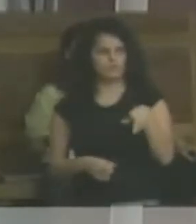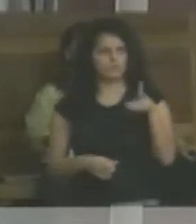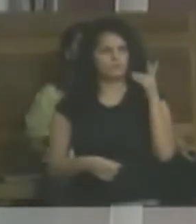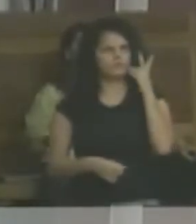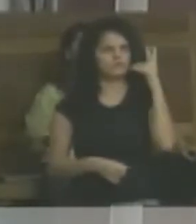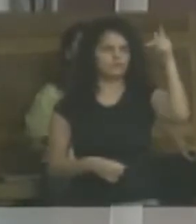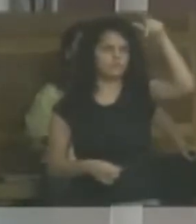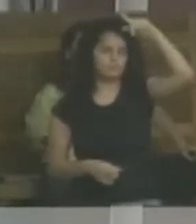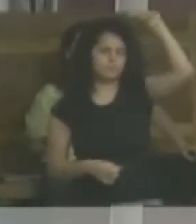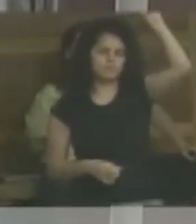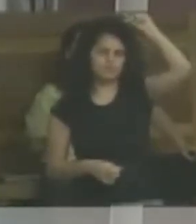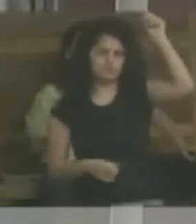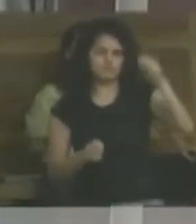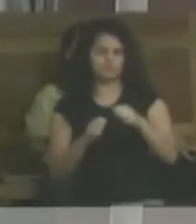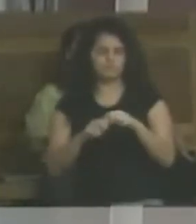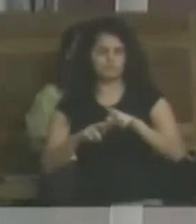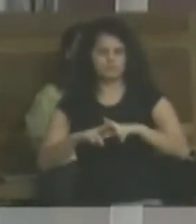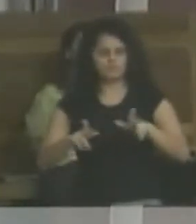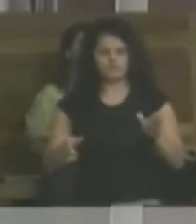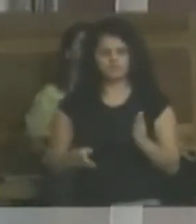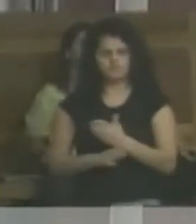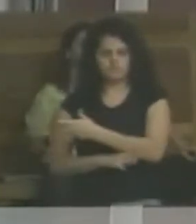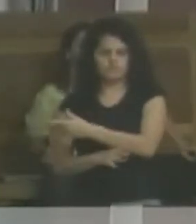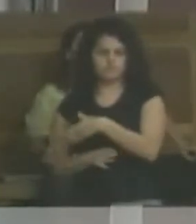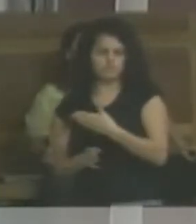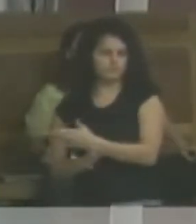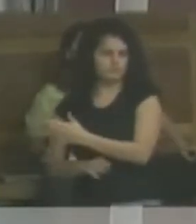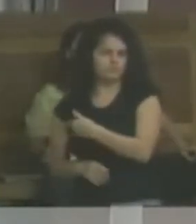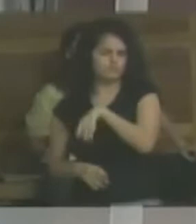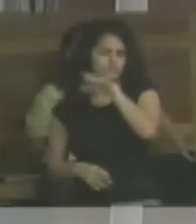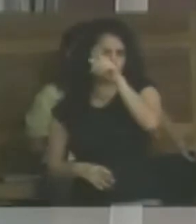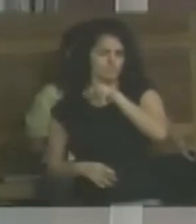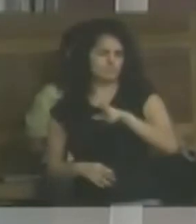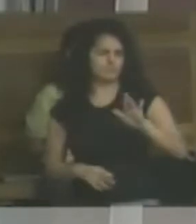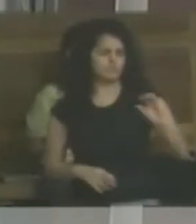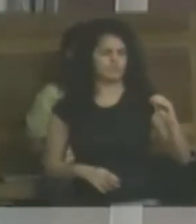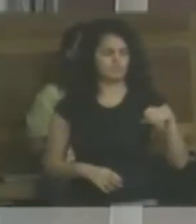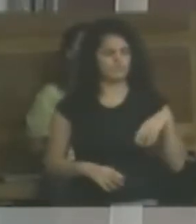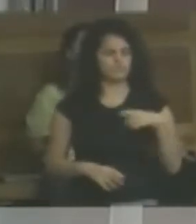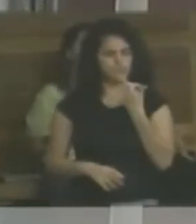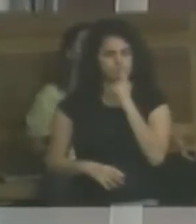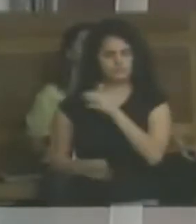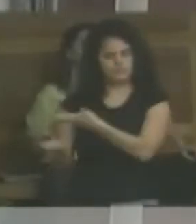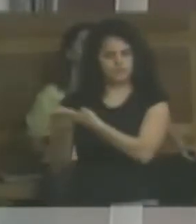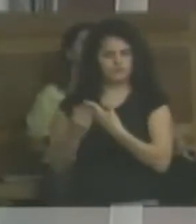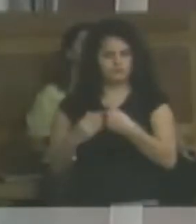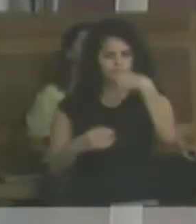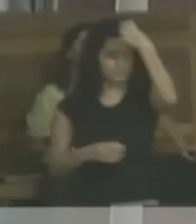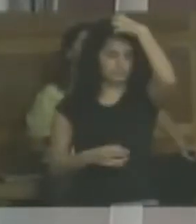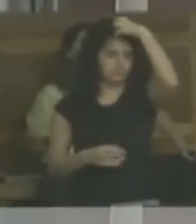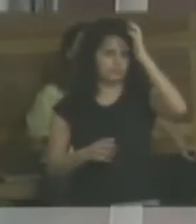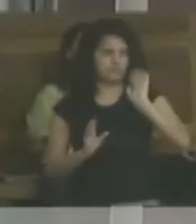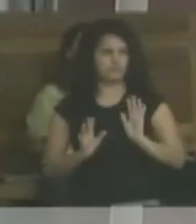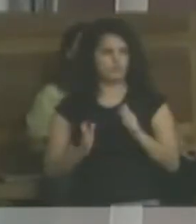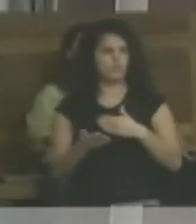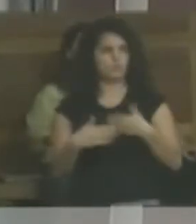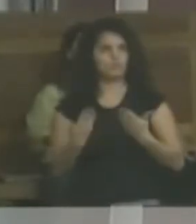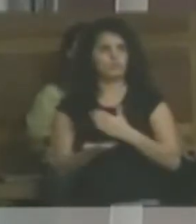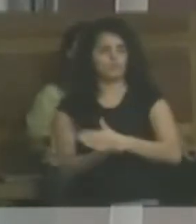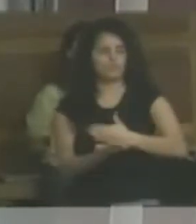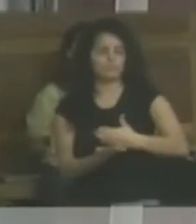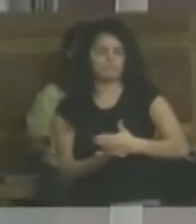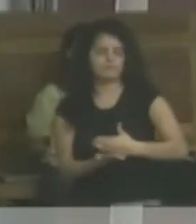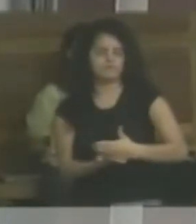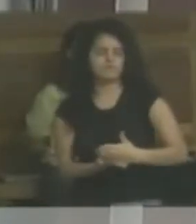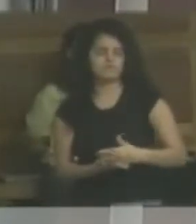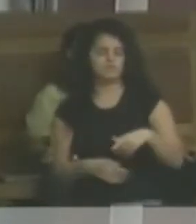ao Rio, fizemos, né, várias peregrinações até conseguir trazer essa conquista para a nossa cidade, e quando começam as obras de 2014, esse